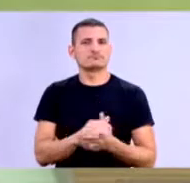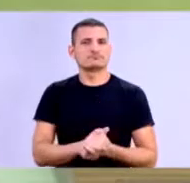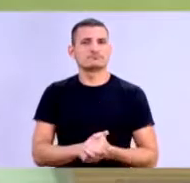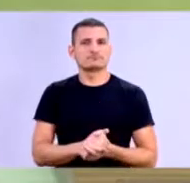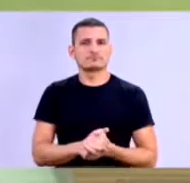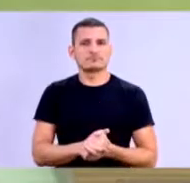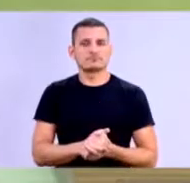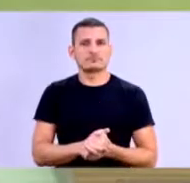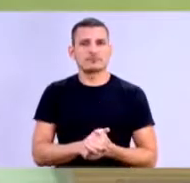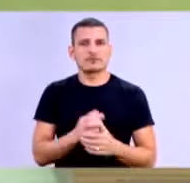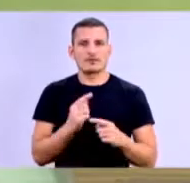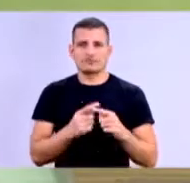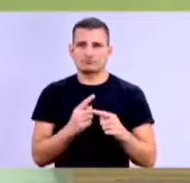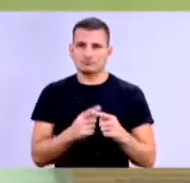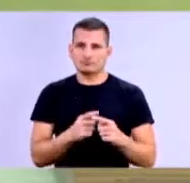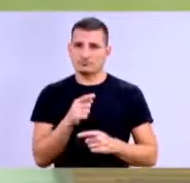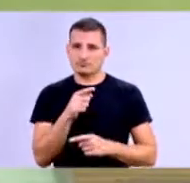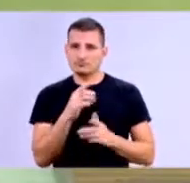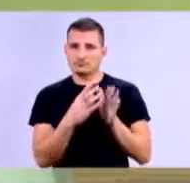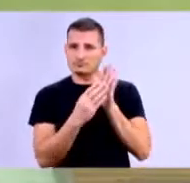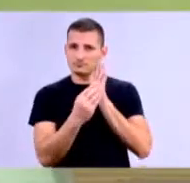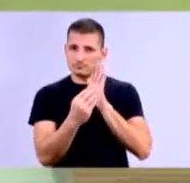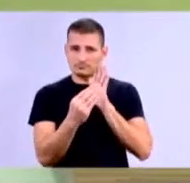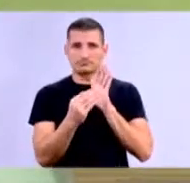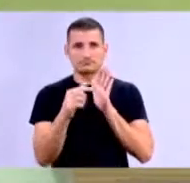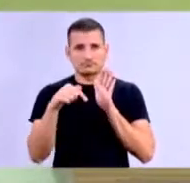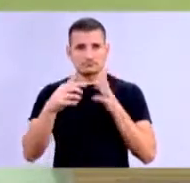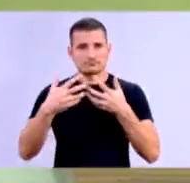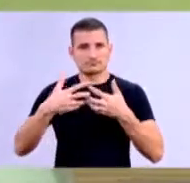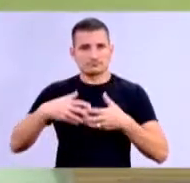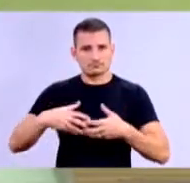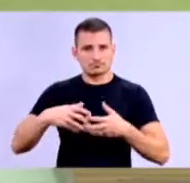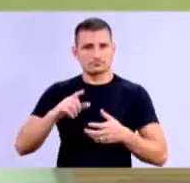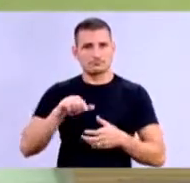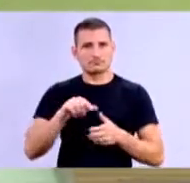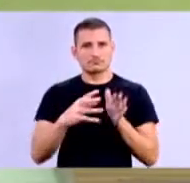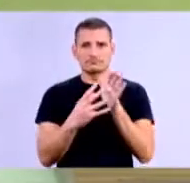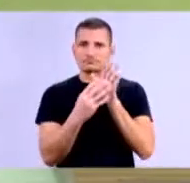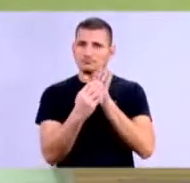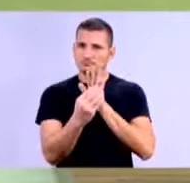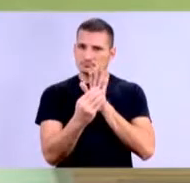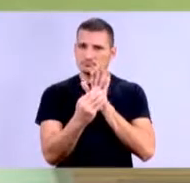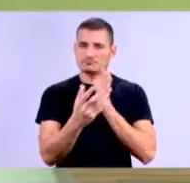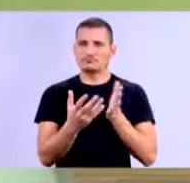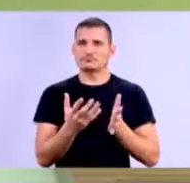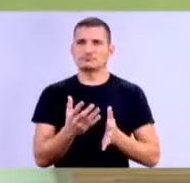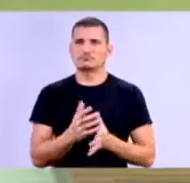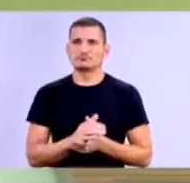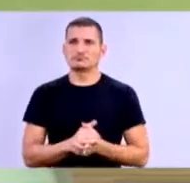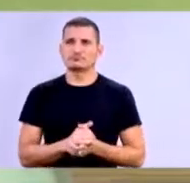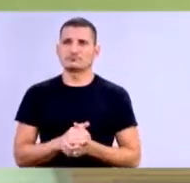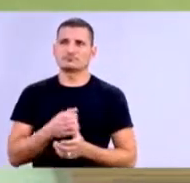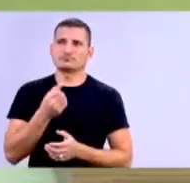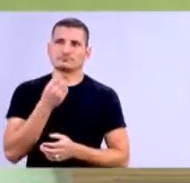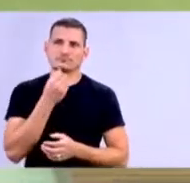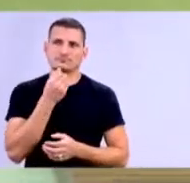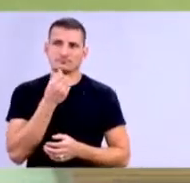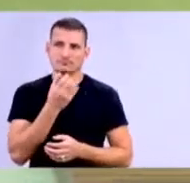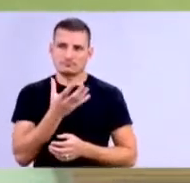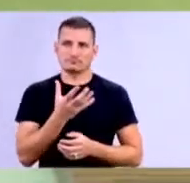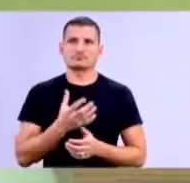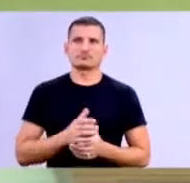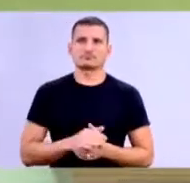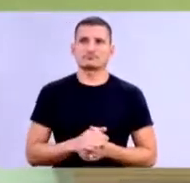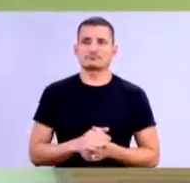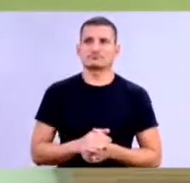porque nesse modelo que nós temos aqui no Instituto Federal, que é um modelo muito bom, nós temos